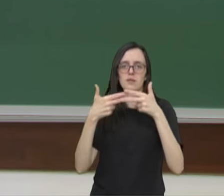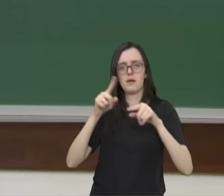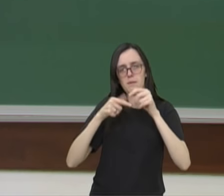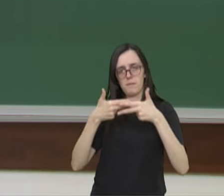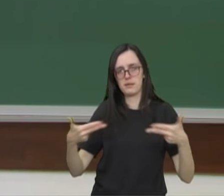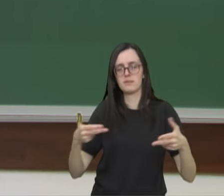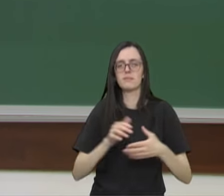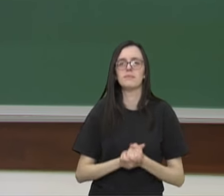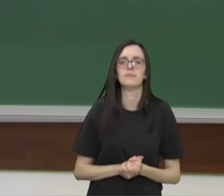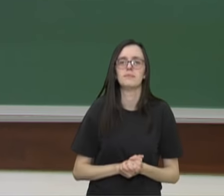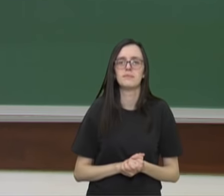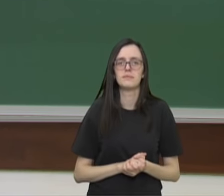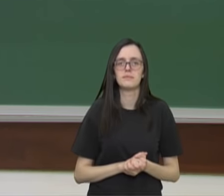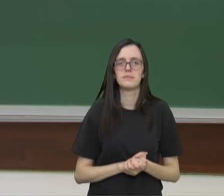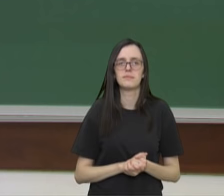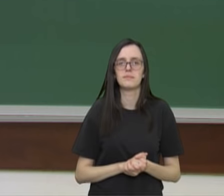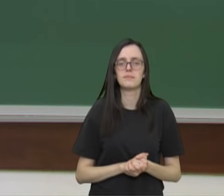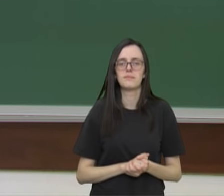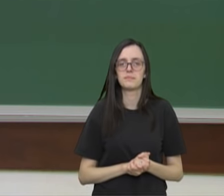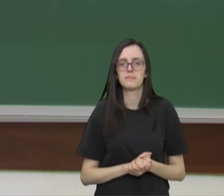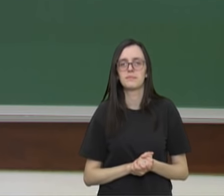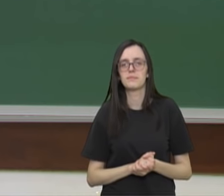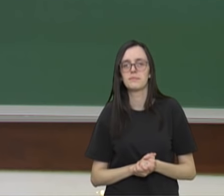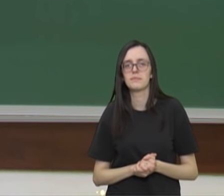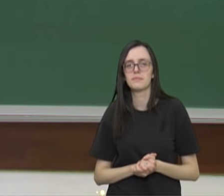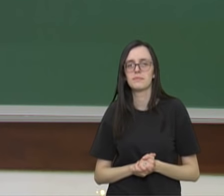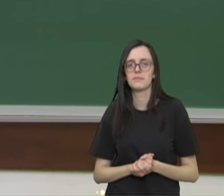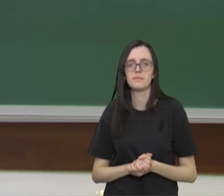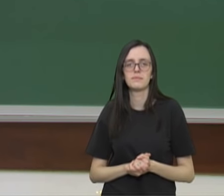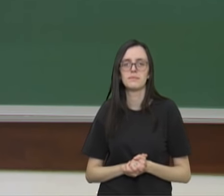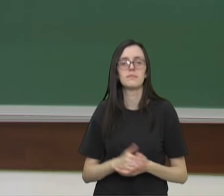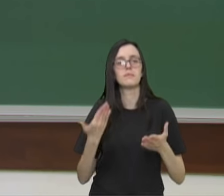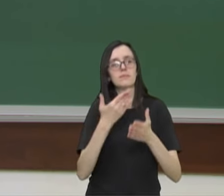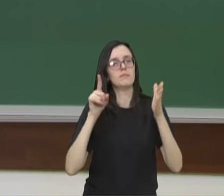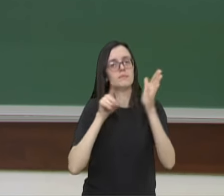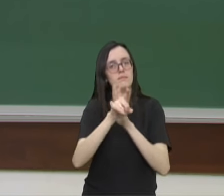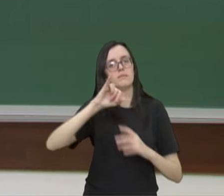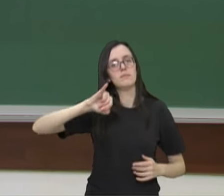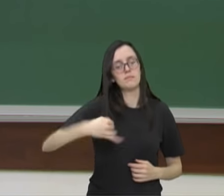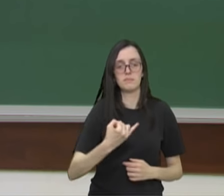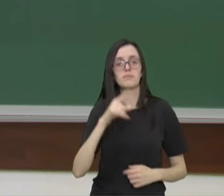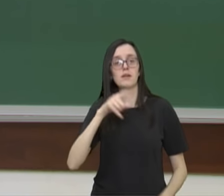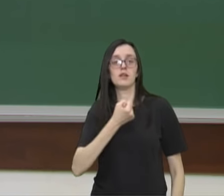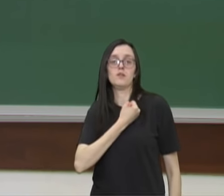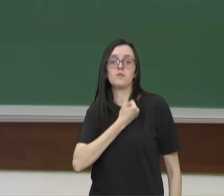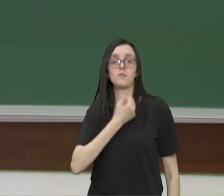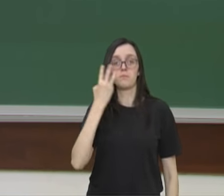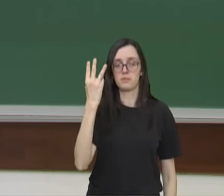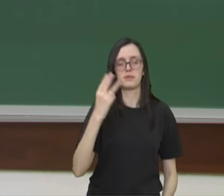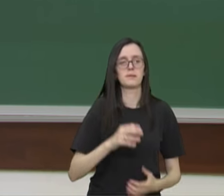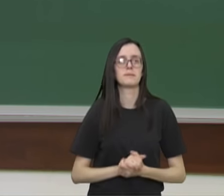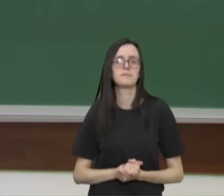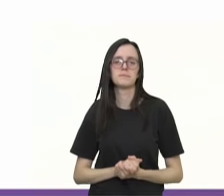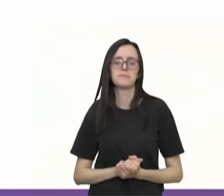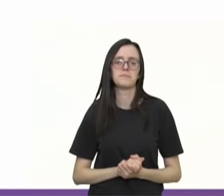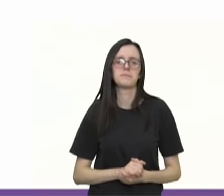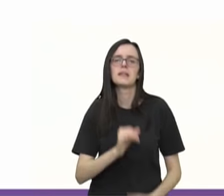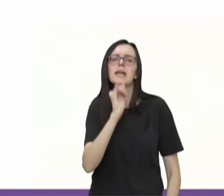tá ok bom então vamos lá eu quis número 3 um